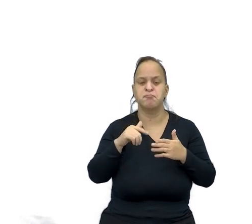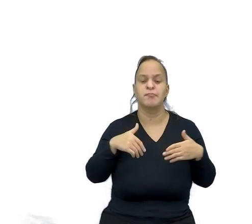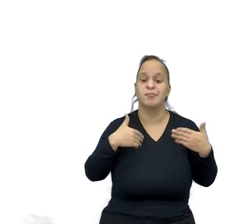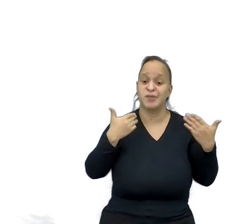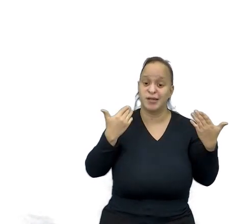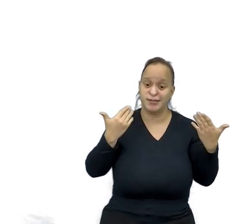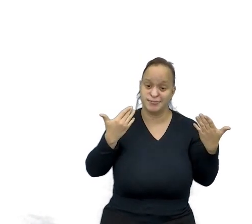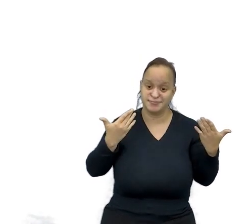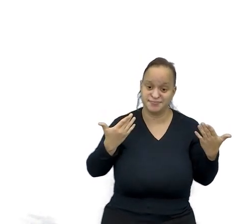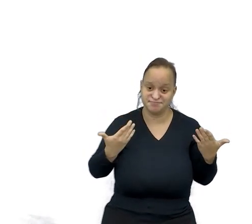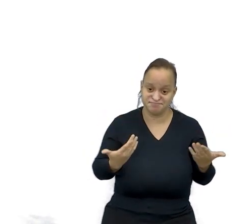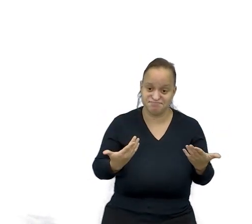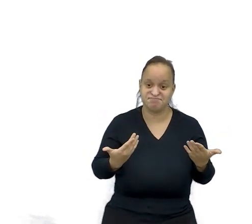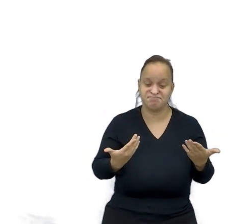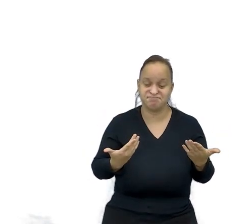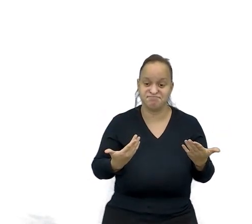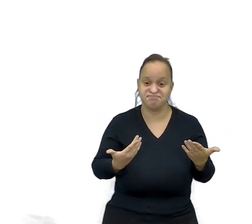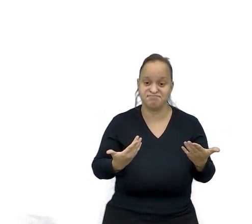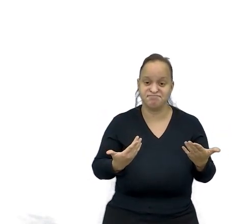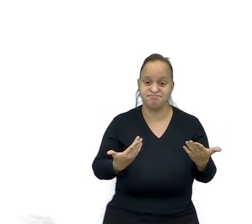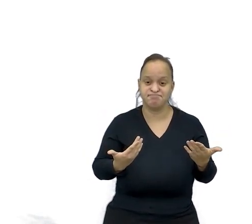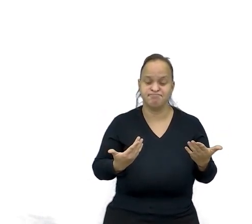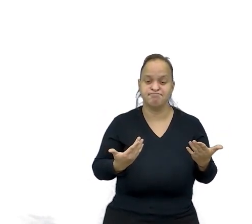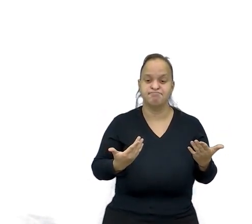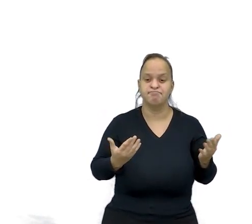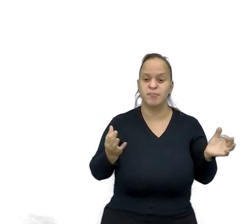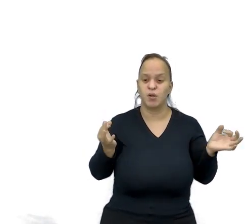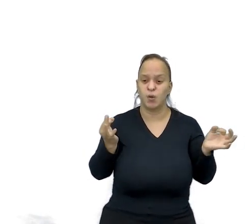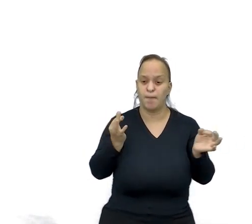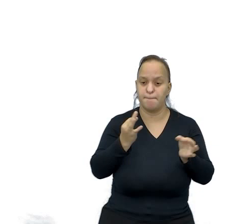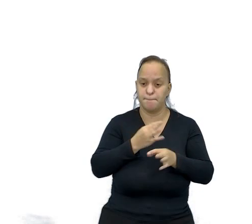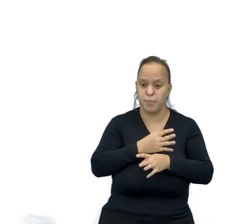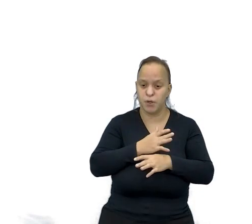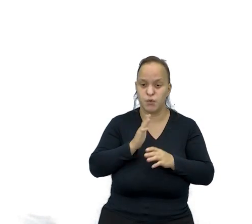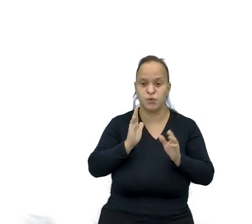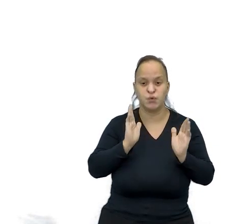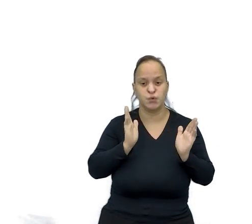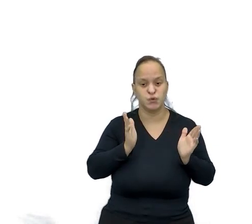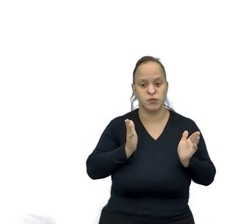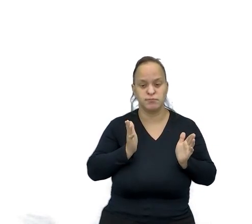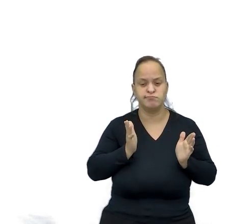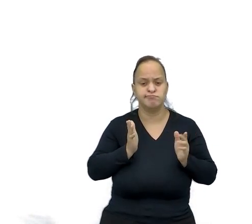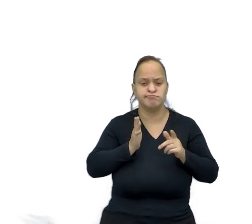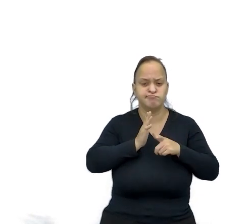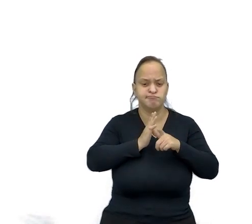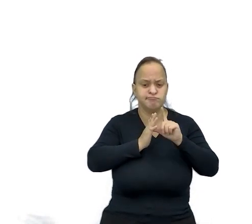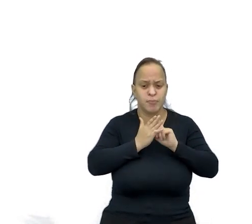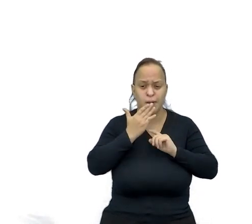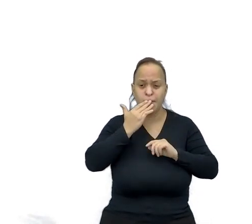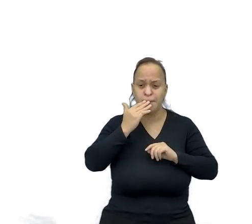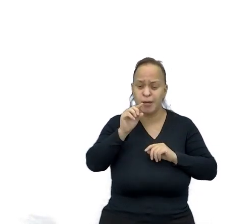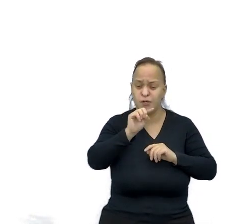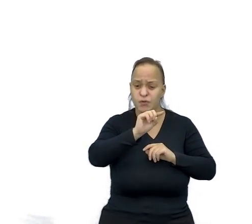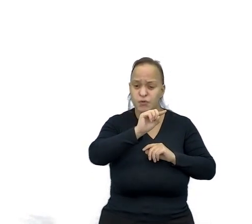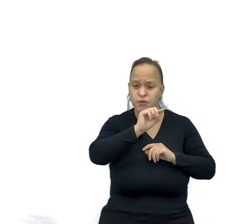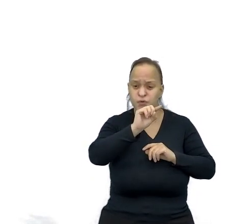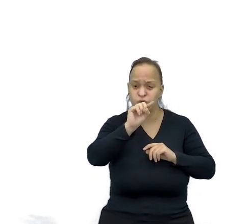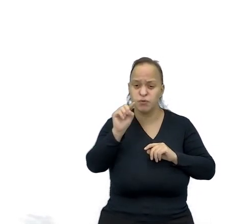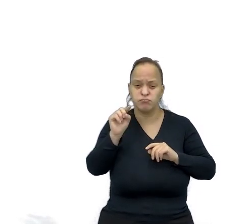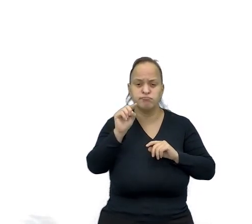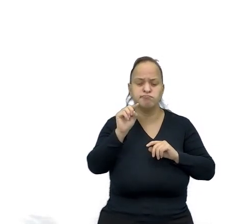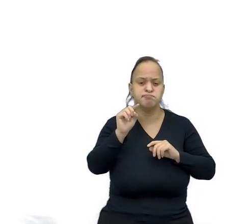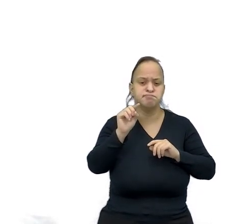Então, pessoal, eu encerro aqui a nossa formação. Antes eu peço para vocês fazerem uma análise do que